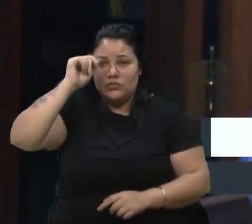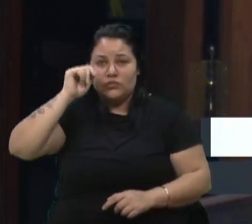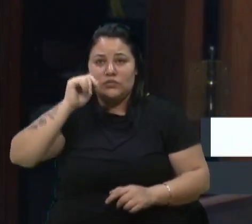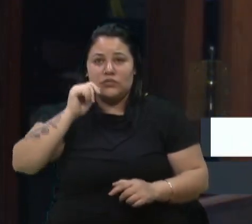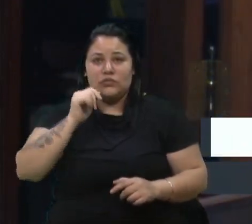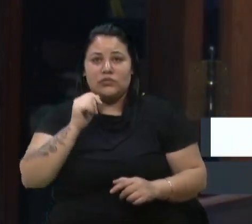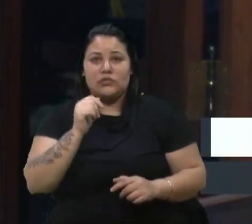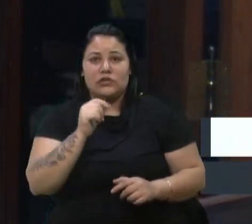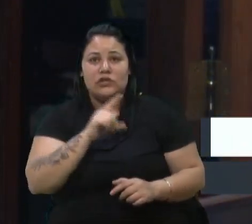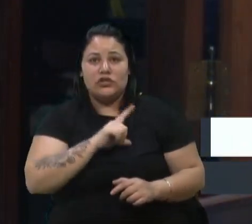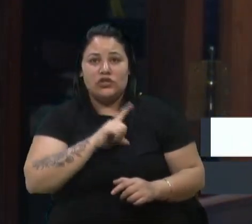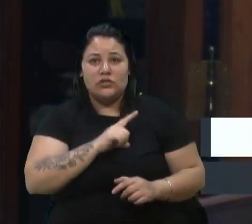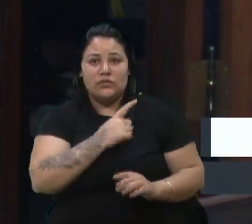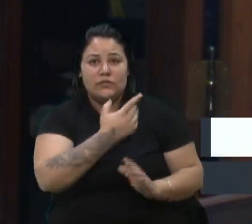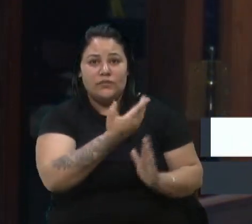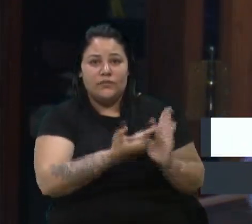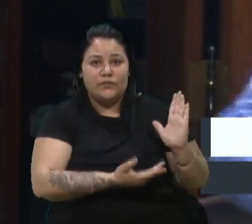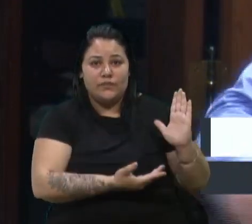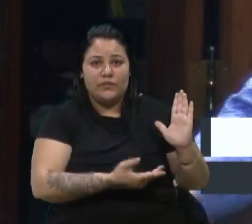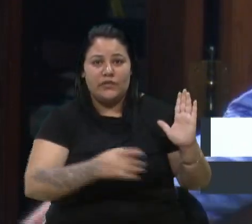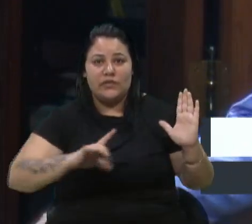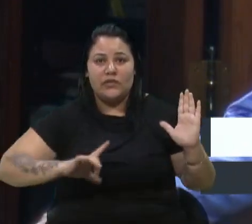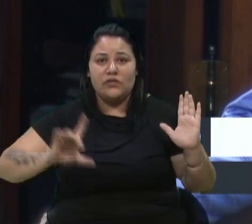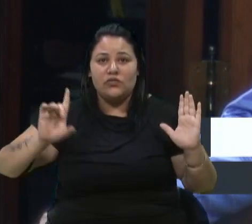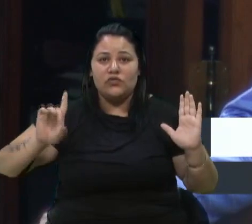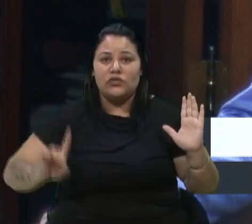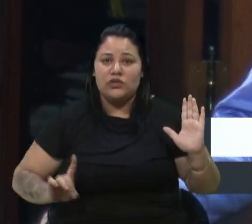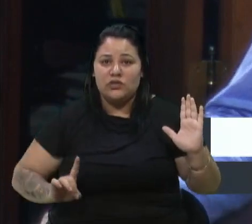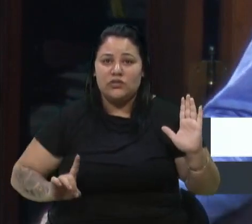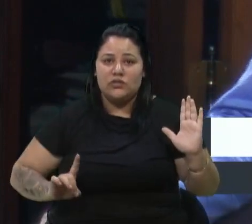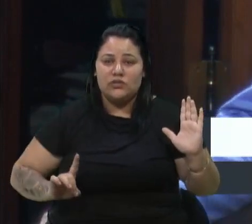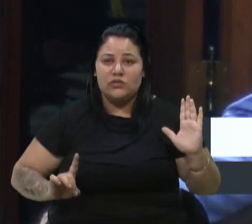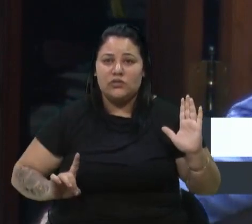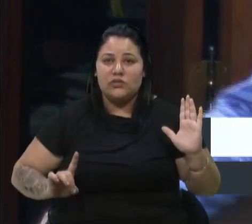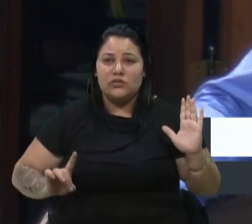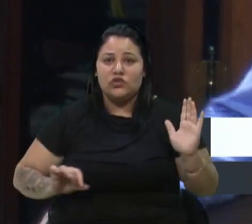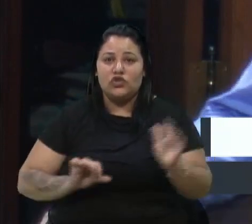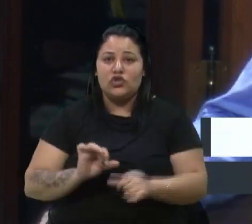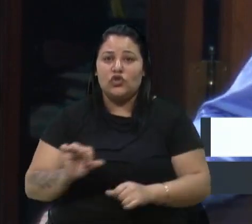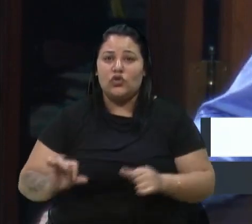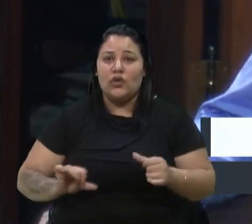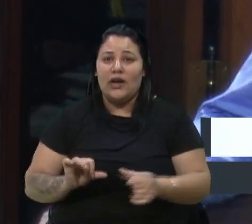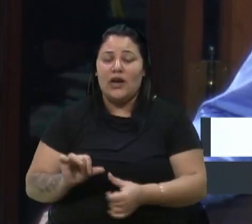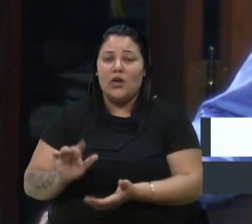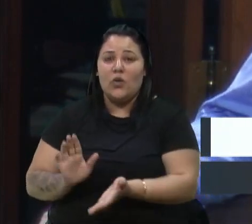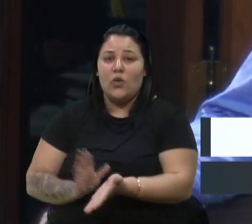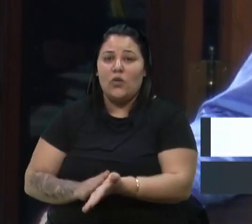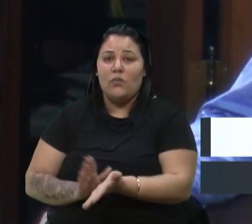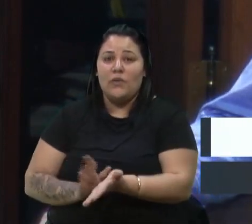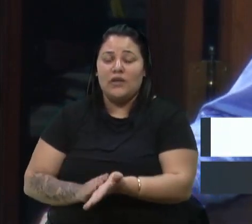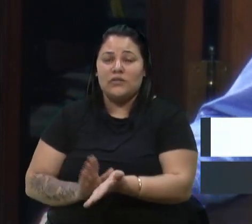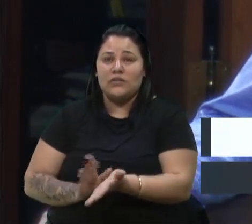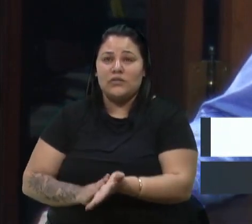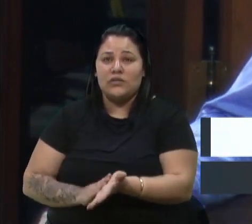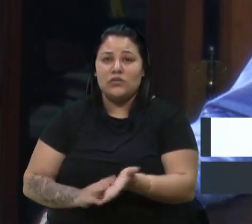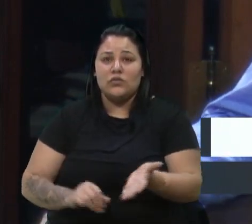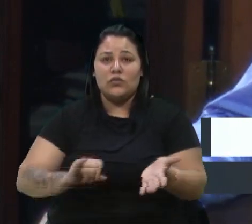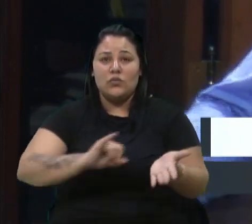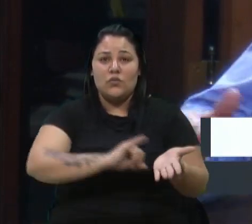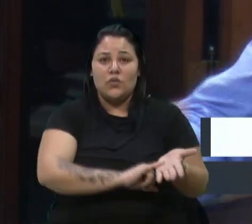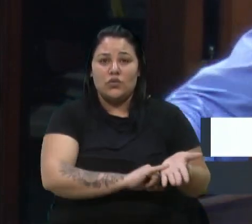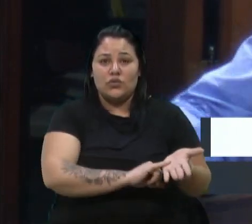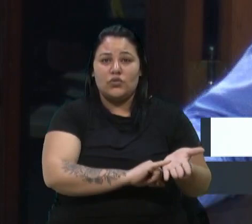decreto teriam o direito de adiar cobrança de tributos do Simples